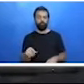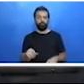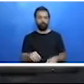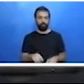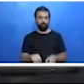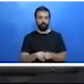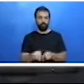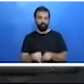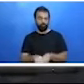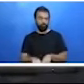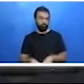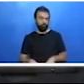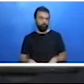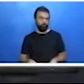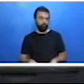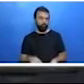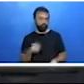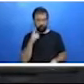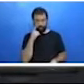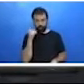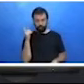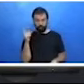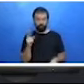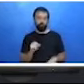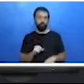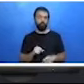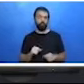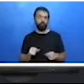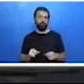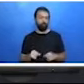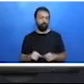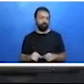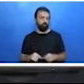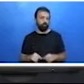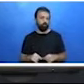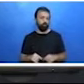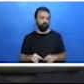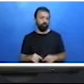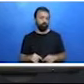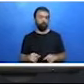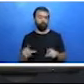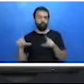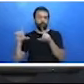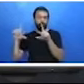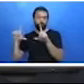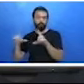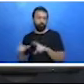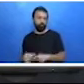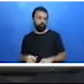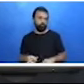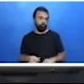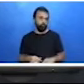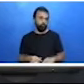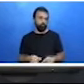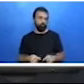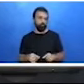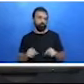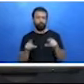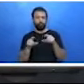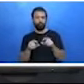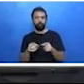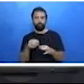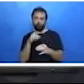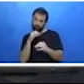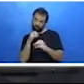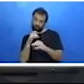banda de pífano numa xilogravura. Vocês viram que essa aqui tem um pouquinho de cor, não é só preta e branca. E aqui, o que é o pífano?